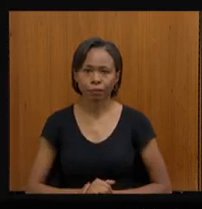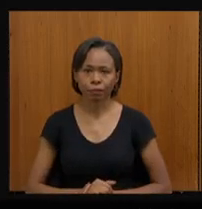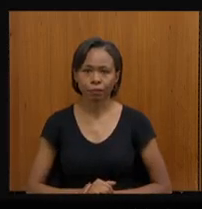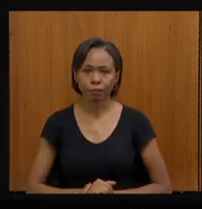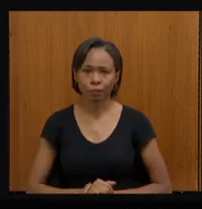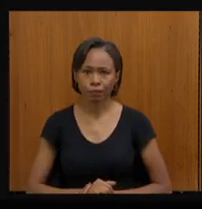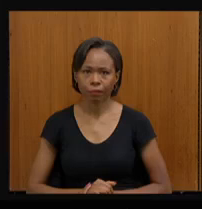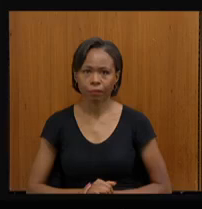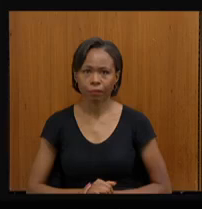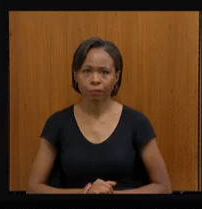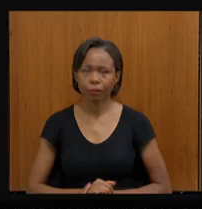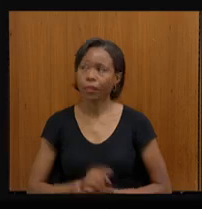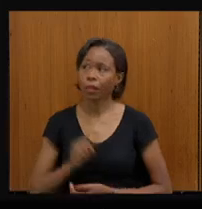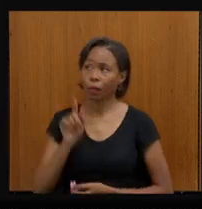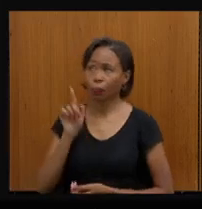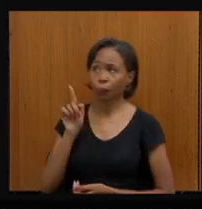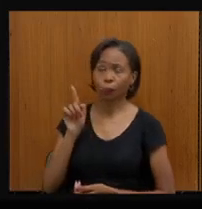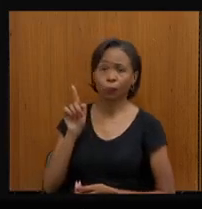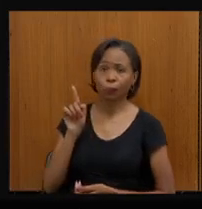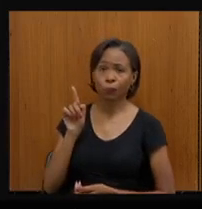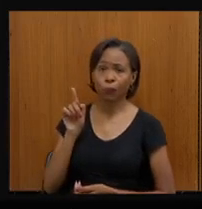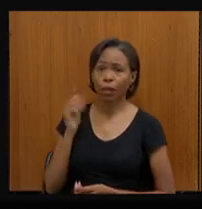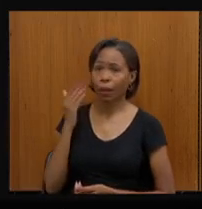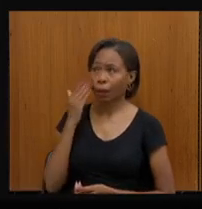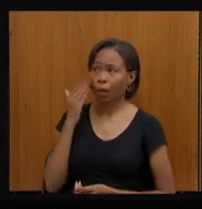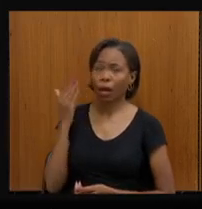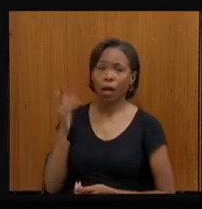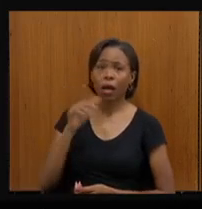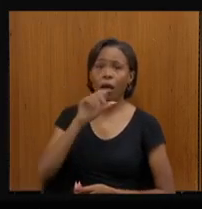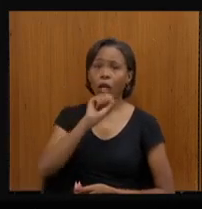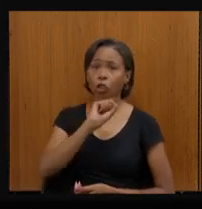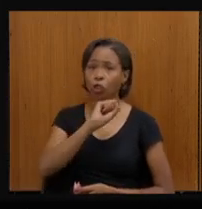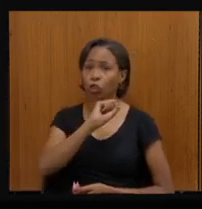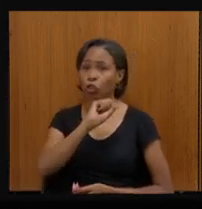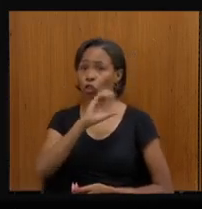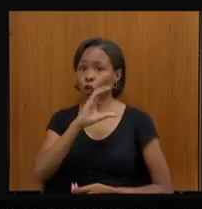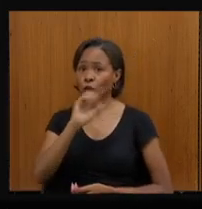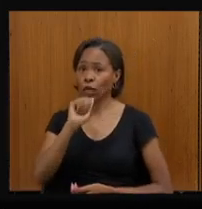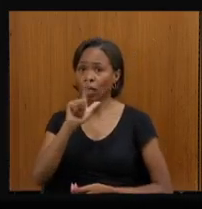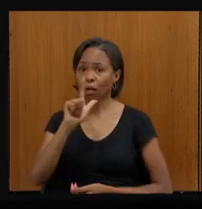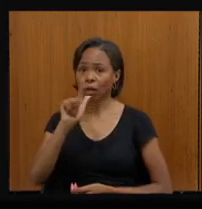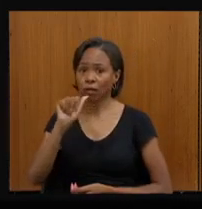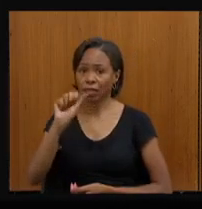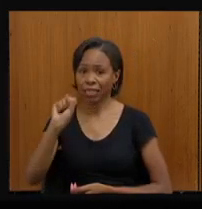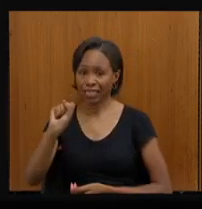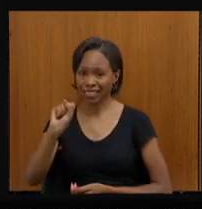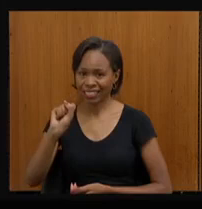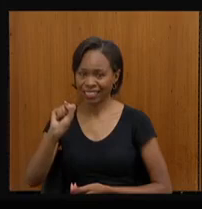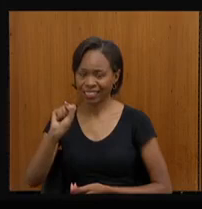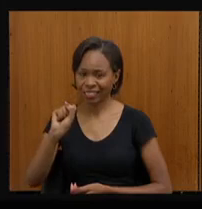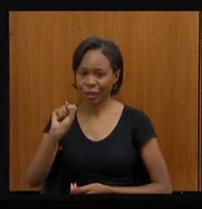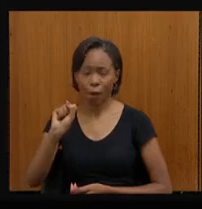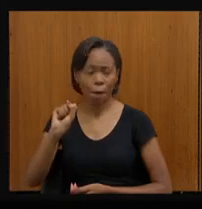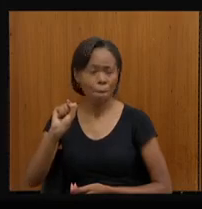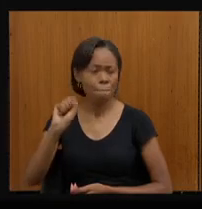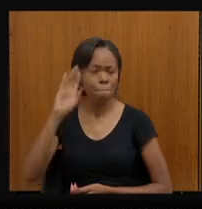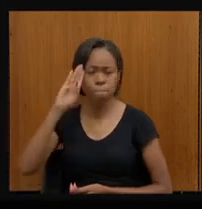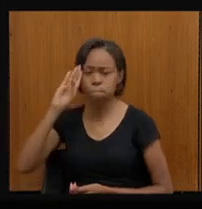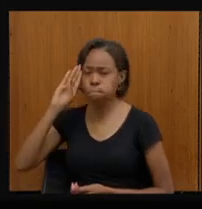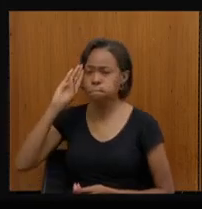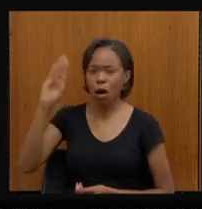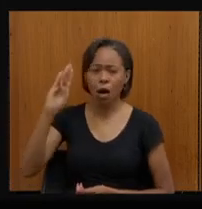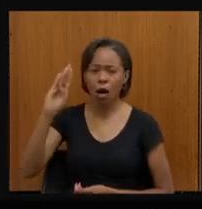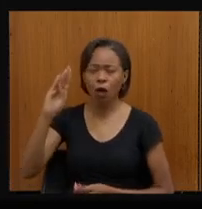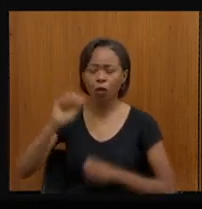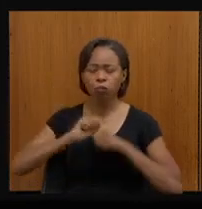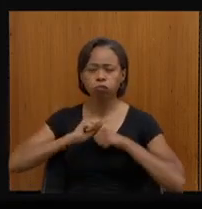Olá aqui é o que eu tava comentando é a sua folgar e a maior distribuidora de energia de gás natural dos